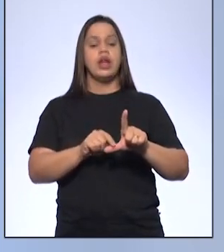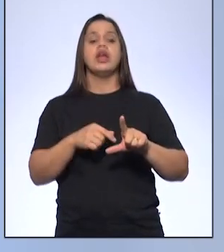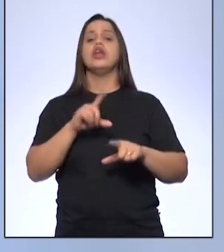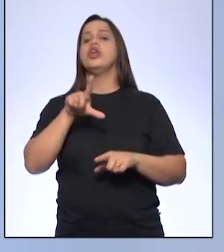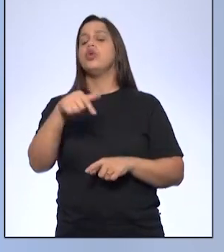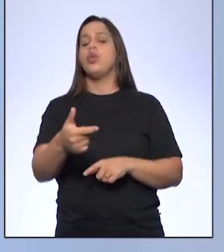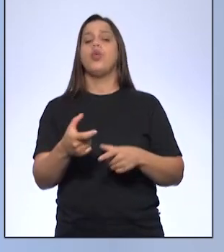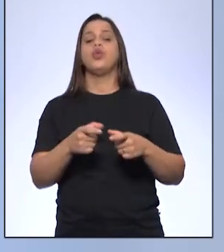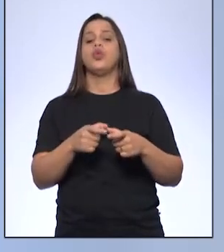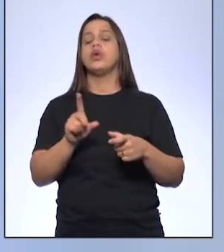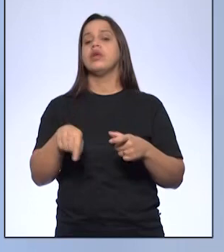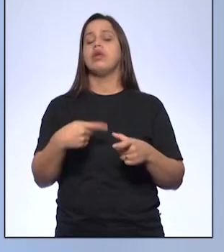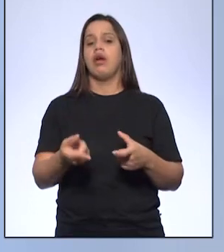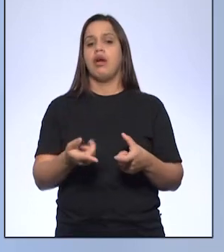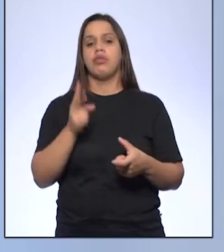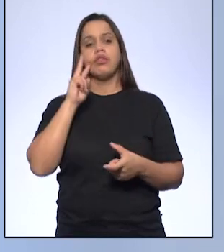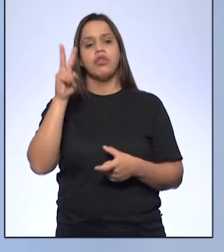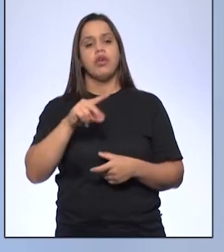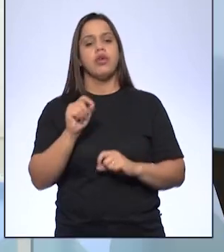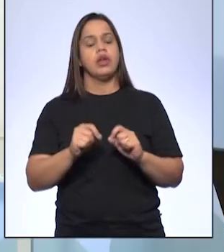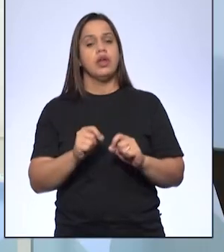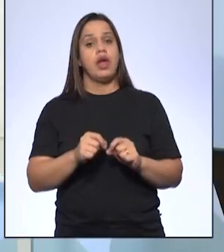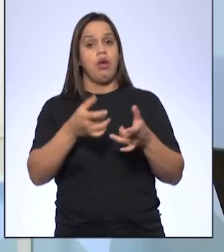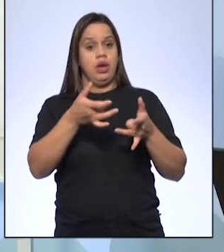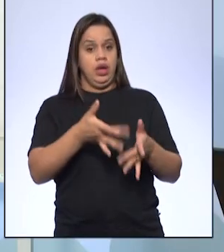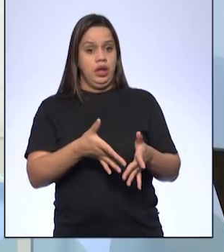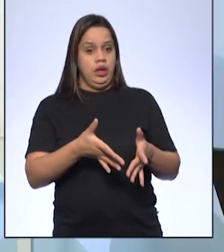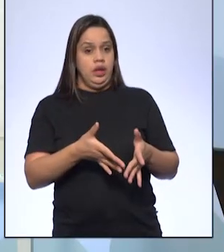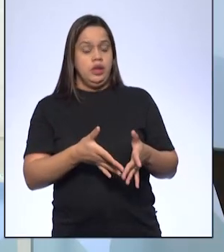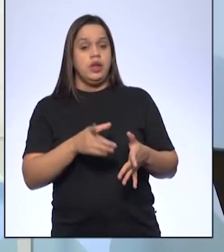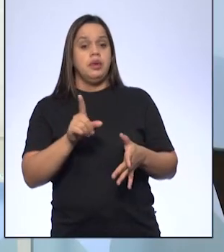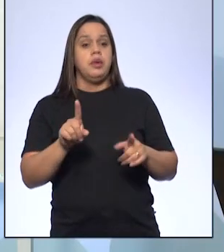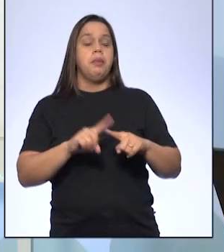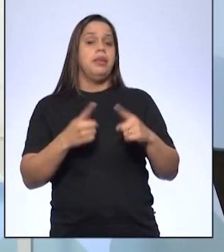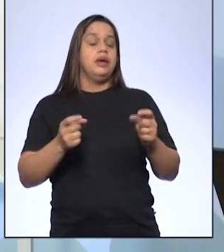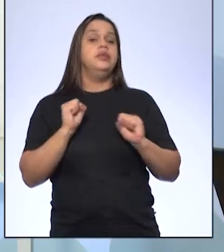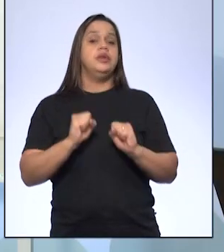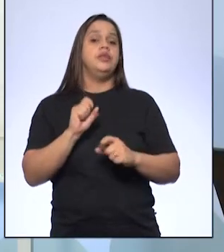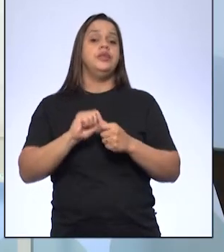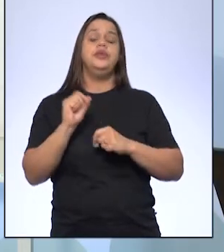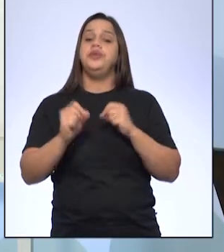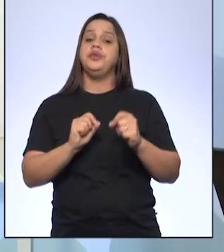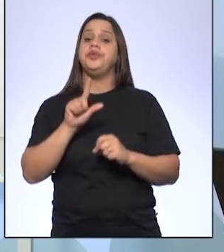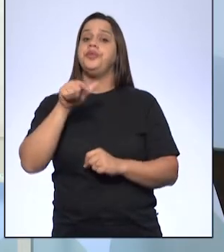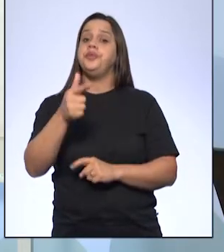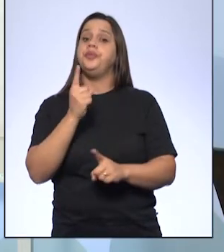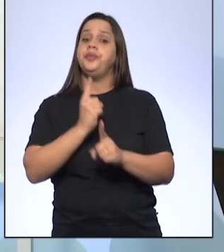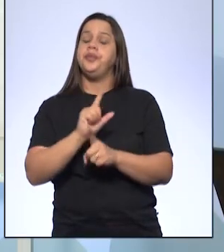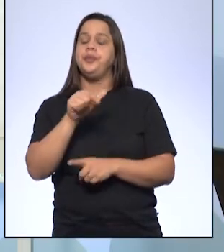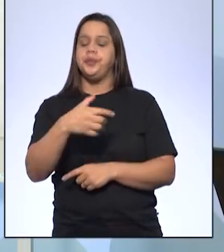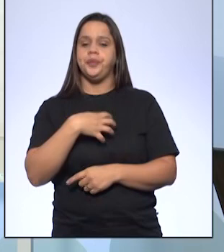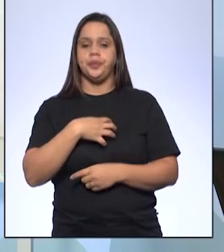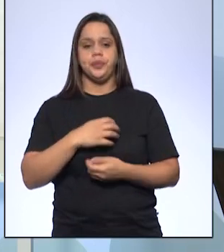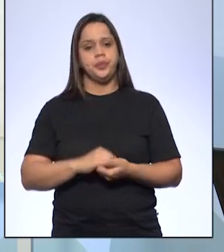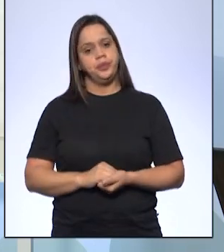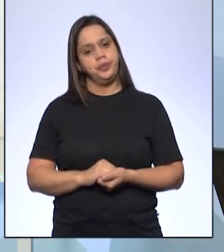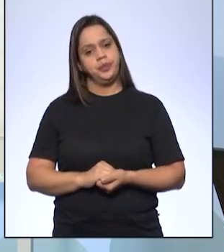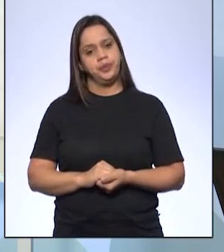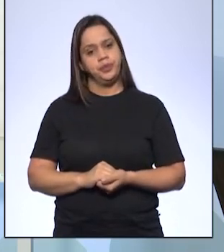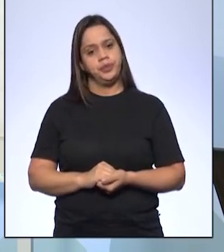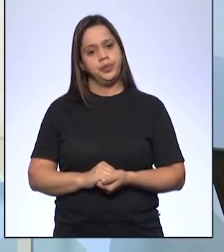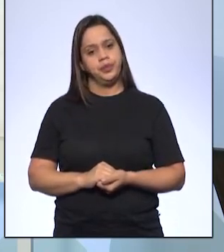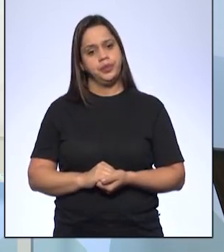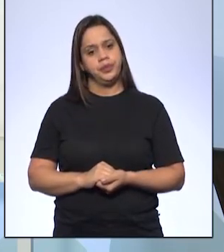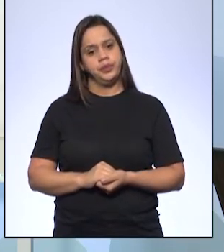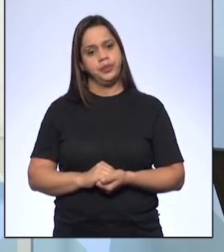No caso, dá para entender que é o que sobra, mas eu posso identificar de uma outra forma. Eu posso entender que tudo isso